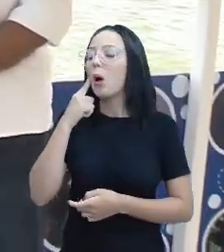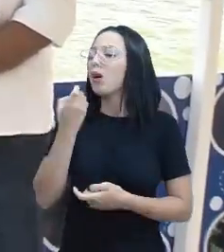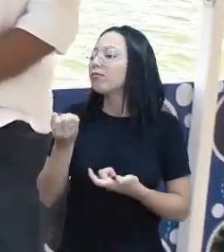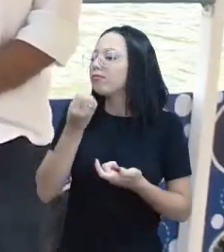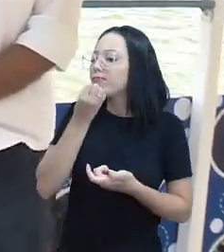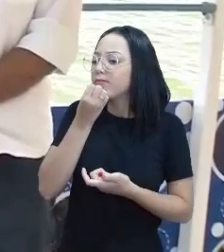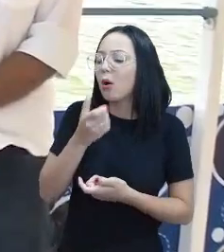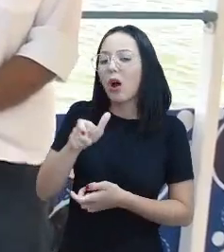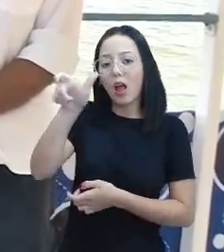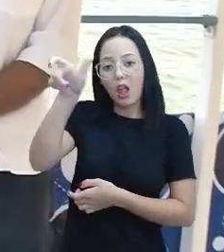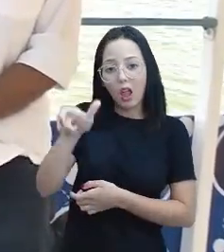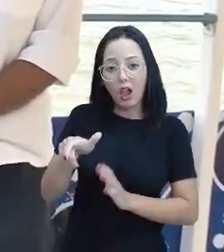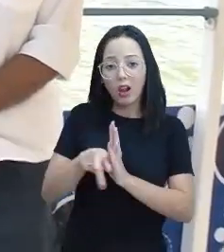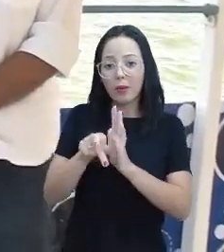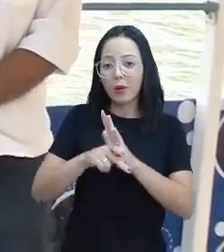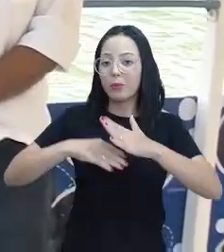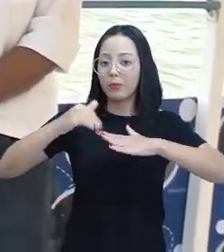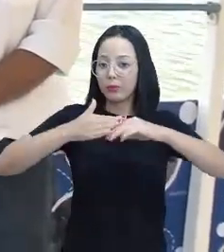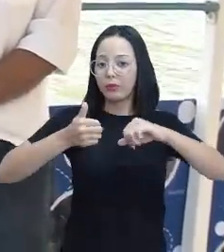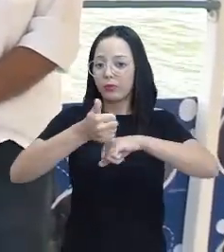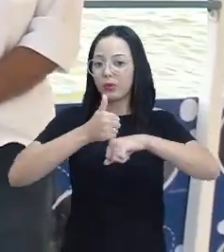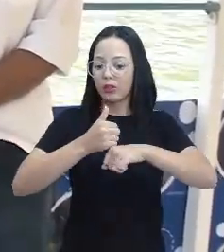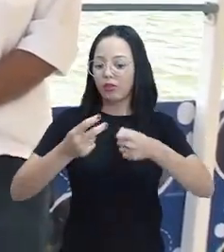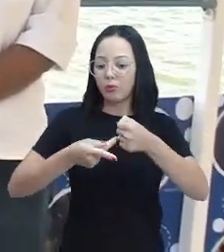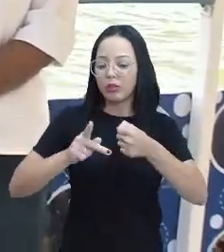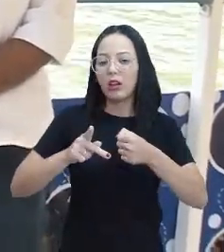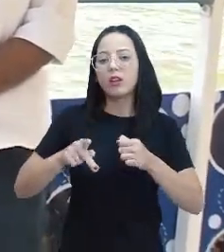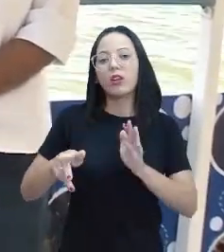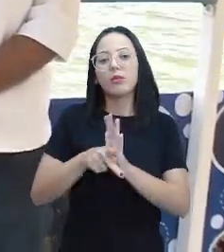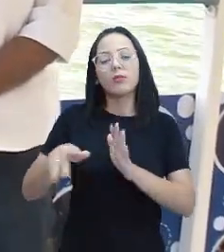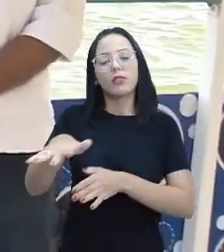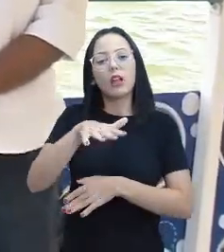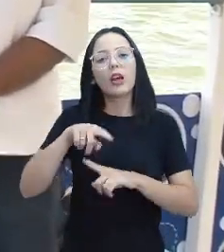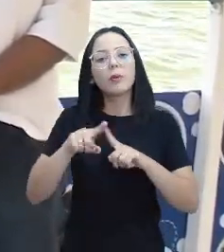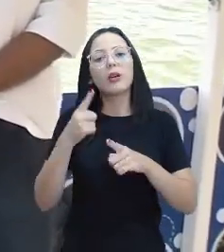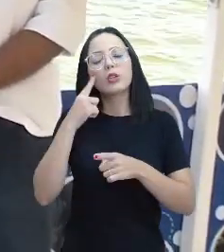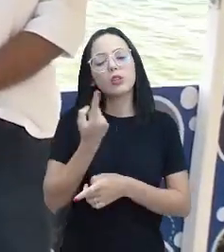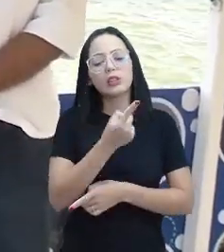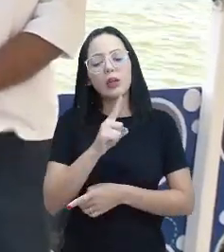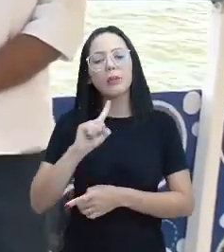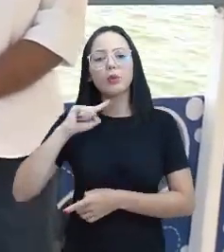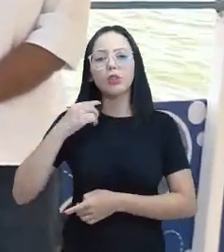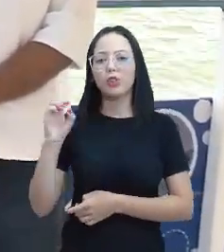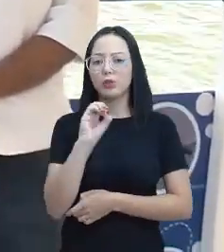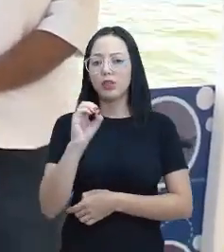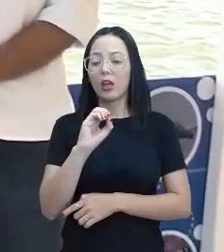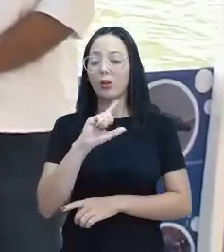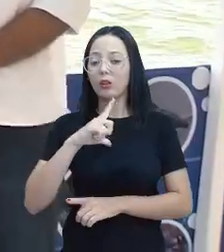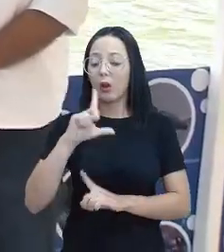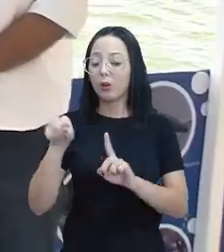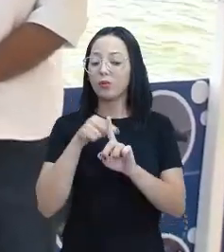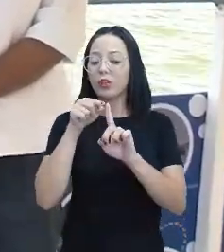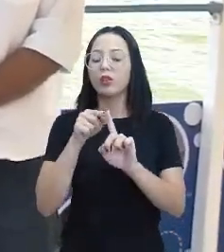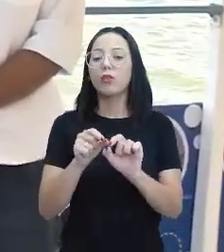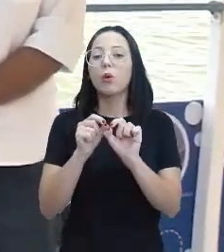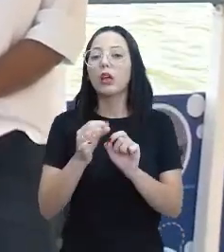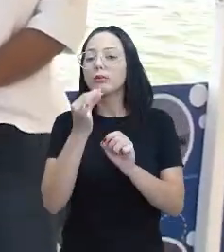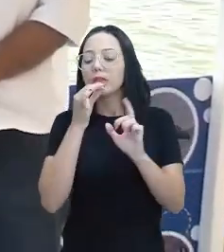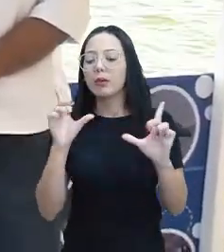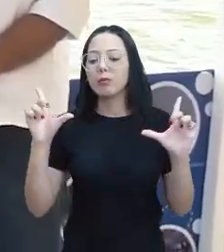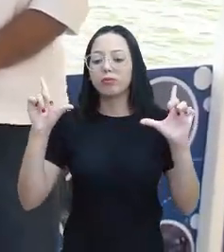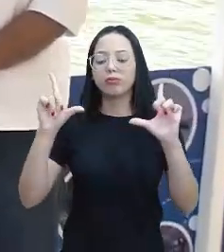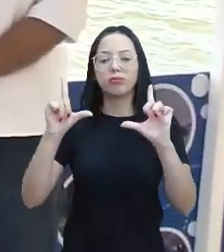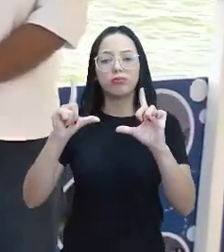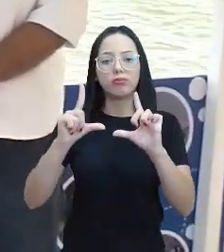grande especialista dessa área aqui. Mas, Alf, a Semana do Lixo Zero traz como objetivo, realmente, reduzir